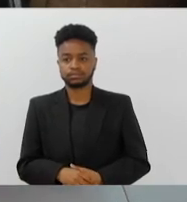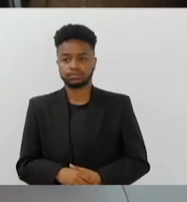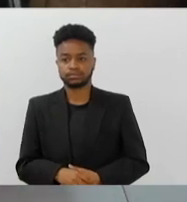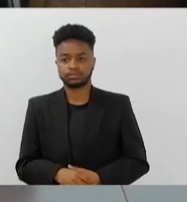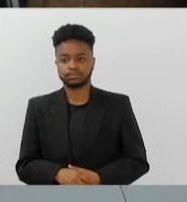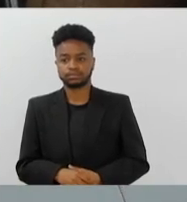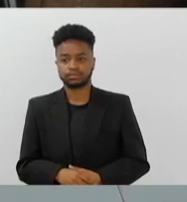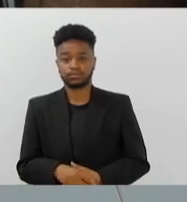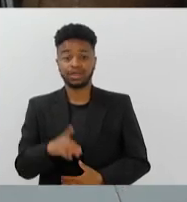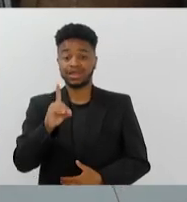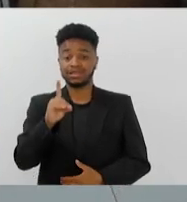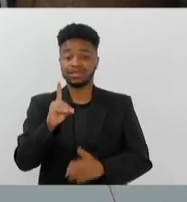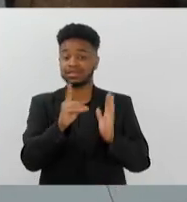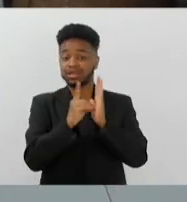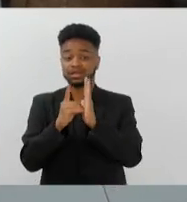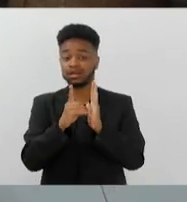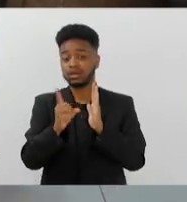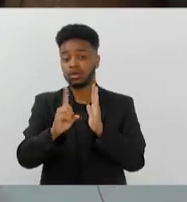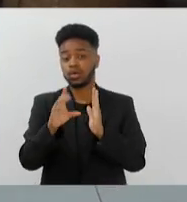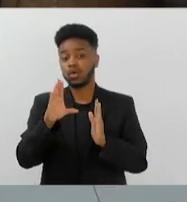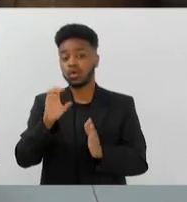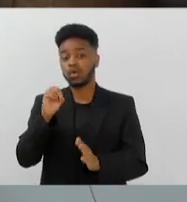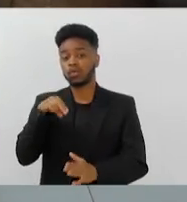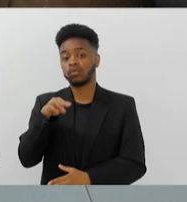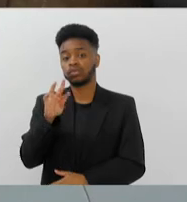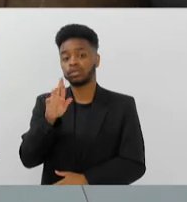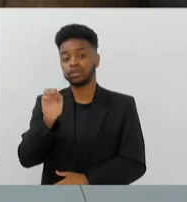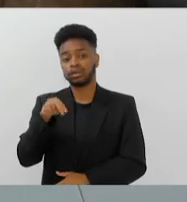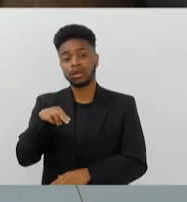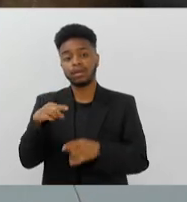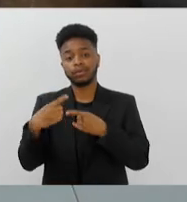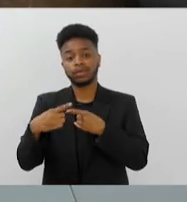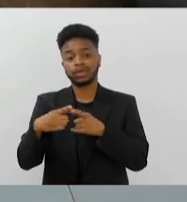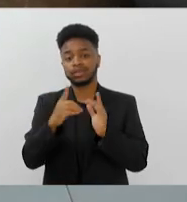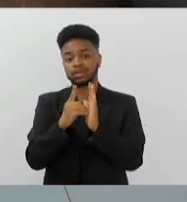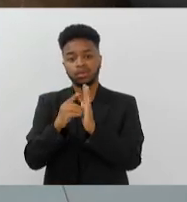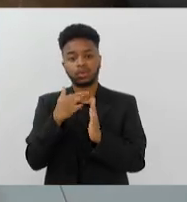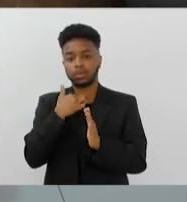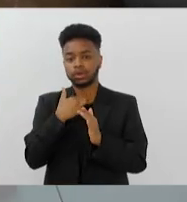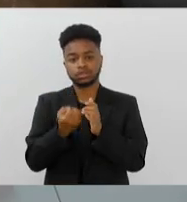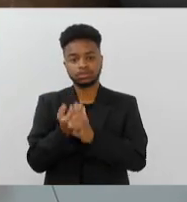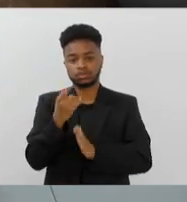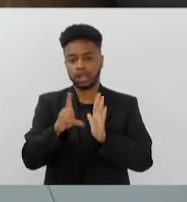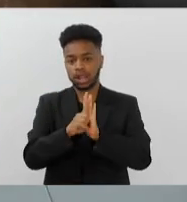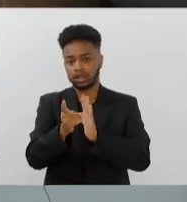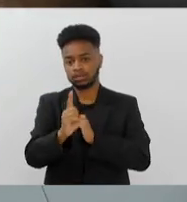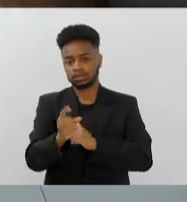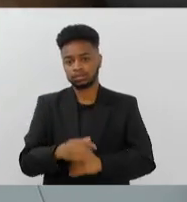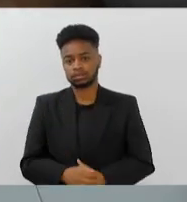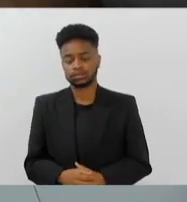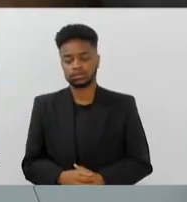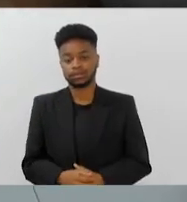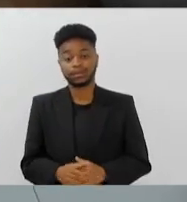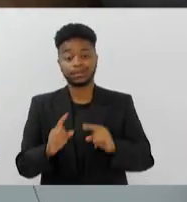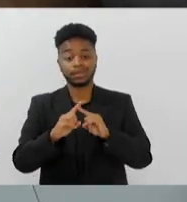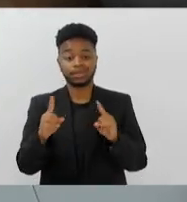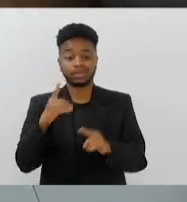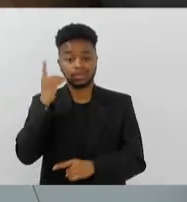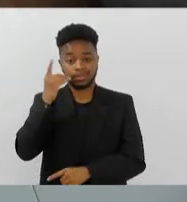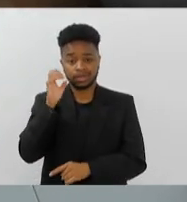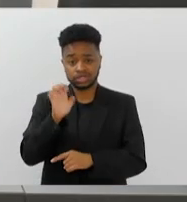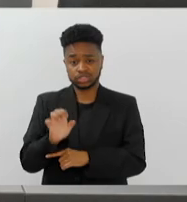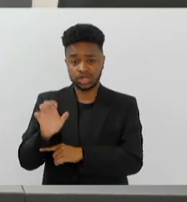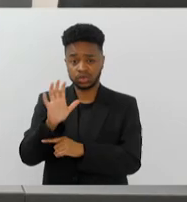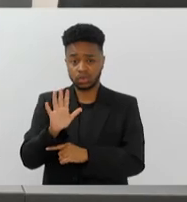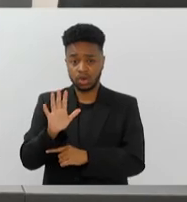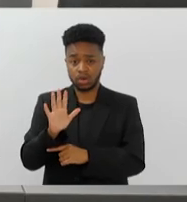Não, ao DETRAN não, ao CONTRAN, porque o DETRAN em si também não pode legislar. Mas aí cabe ao deputado estadual